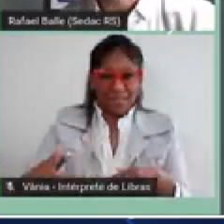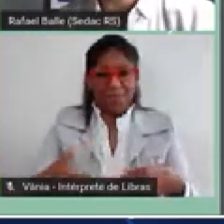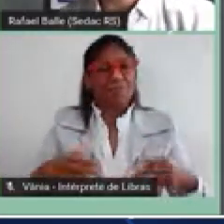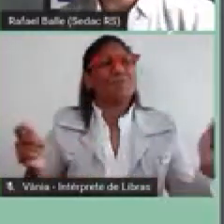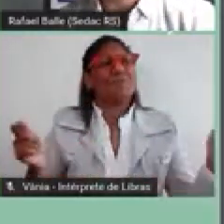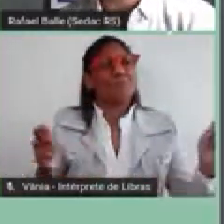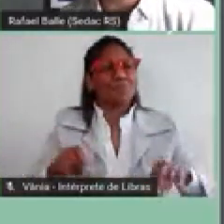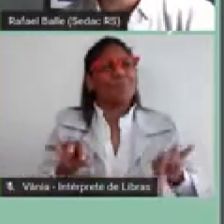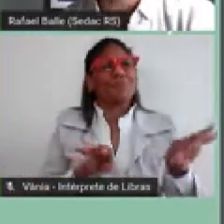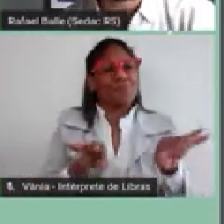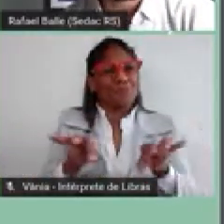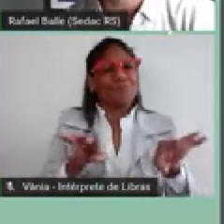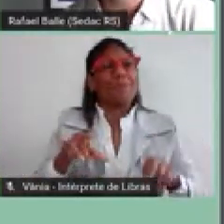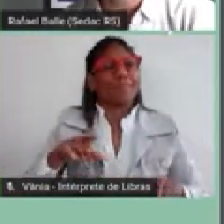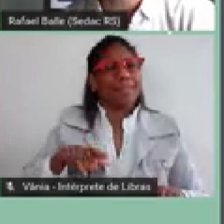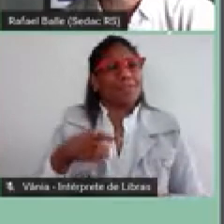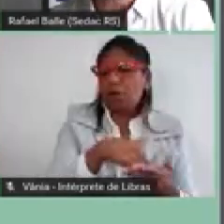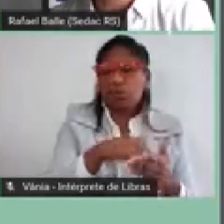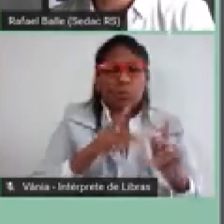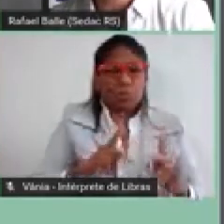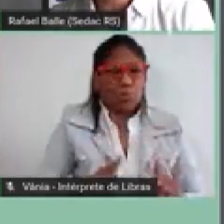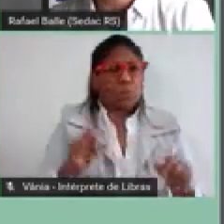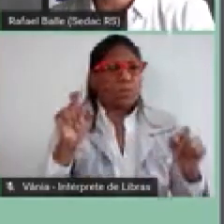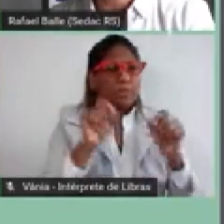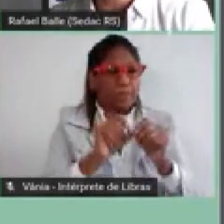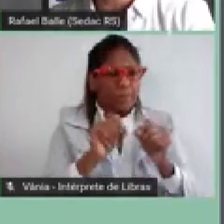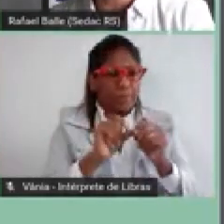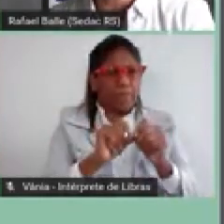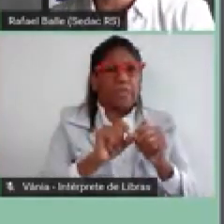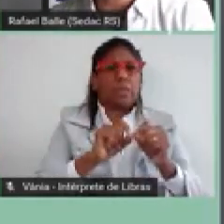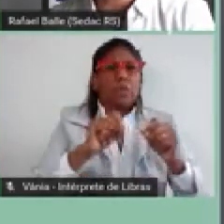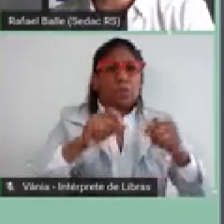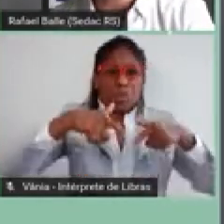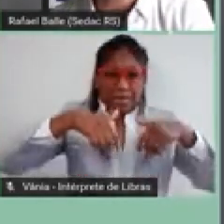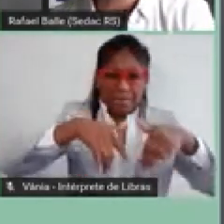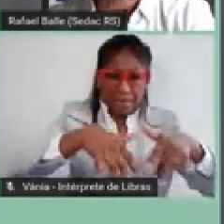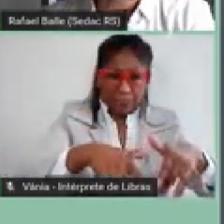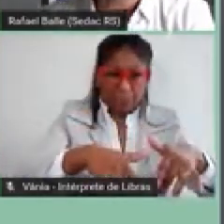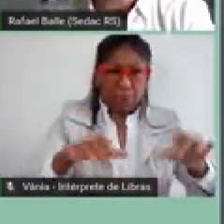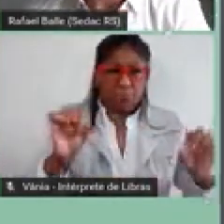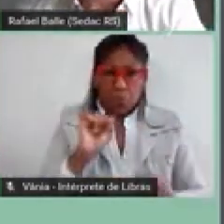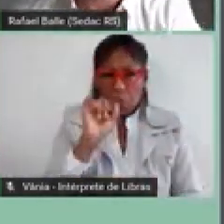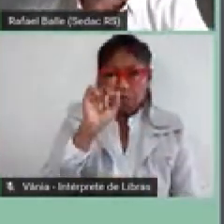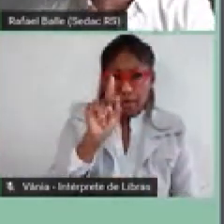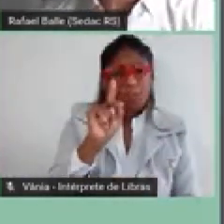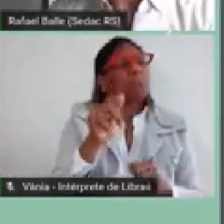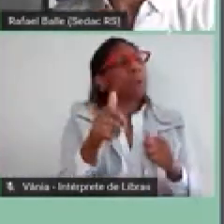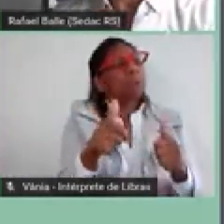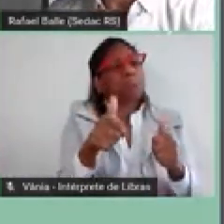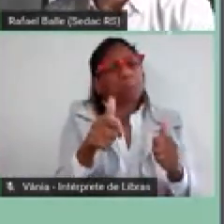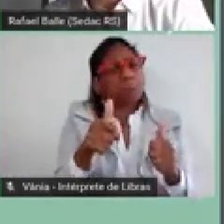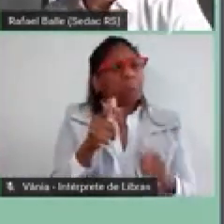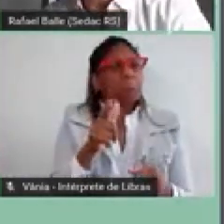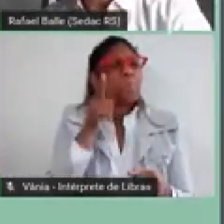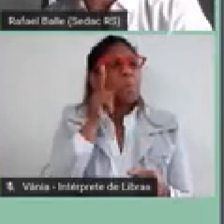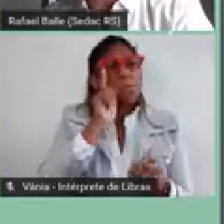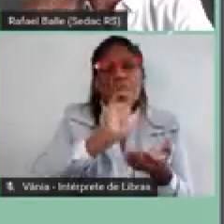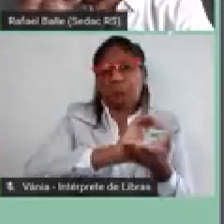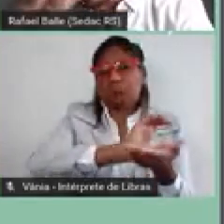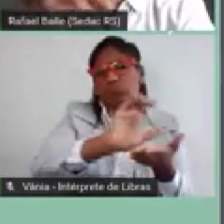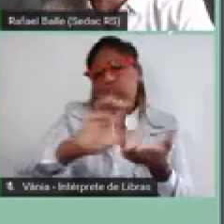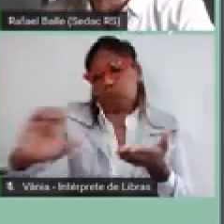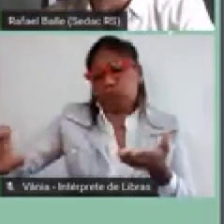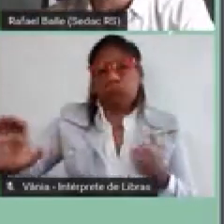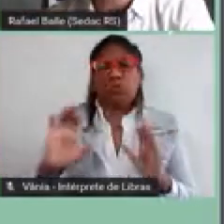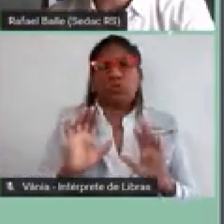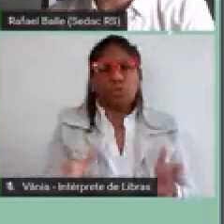R$69.750.000 de incentivo à cultura gaúcha. Deste montante, 30 milhões serão destinados à renda emergencial de trabalhadores da área.